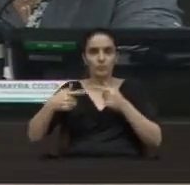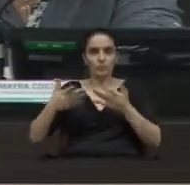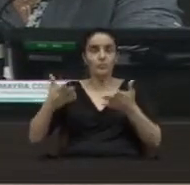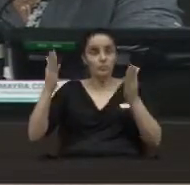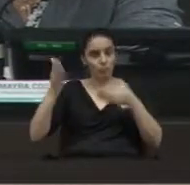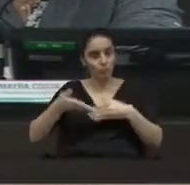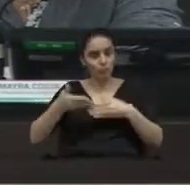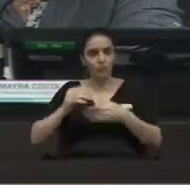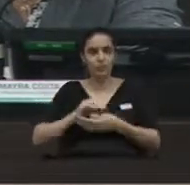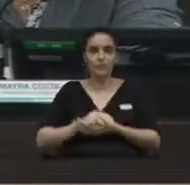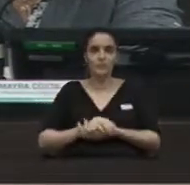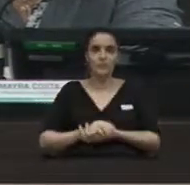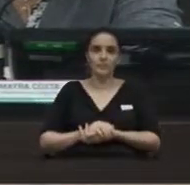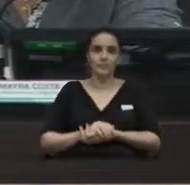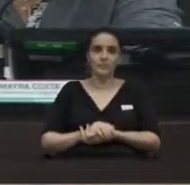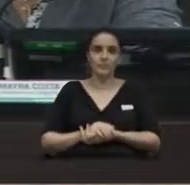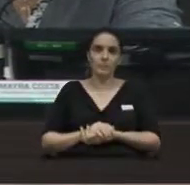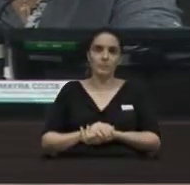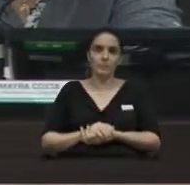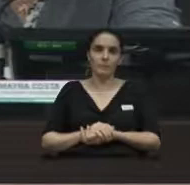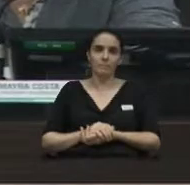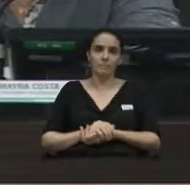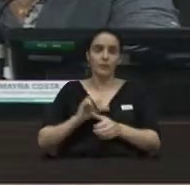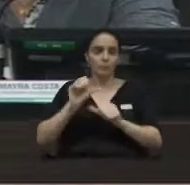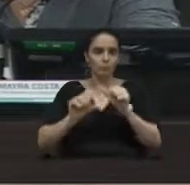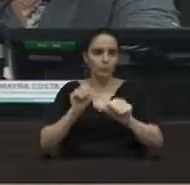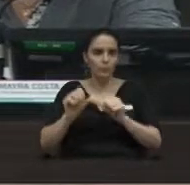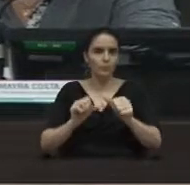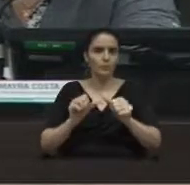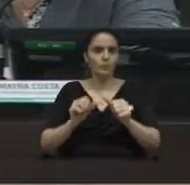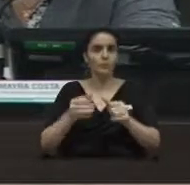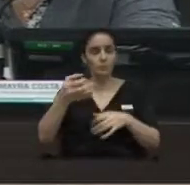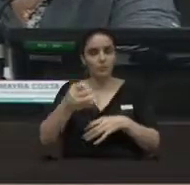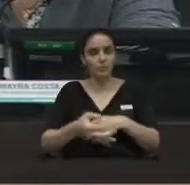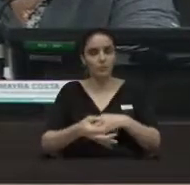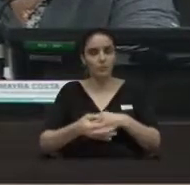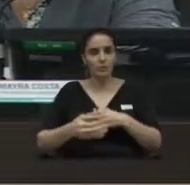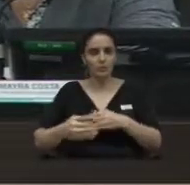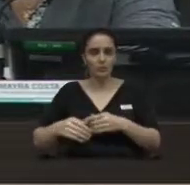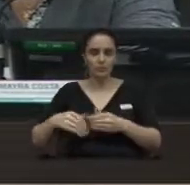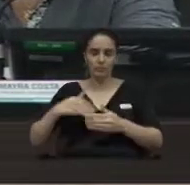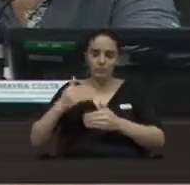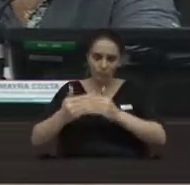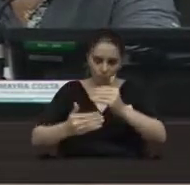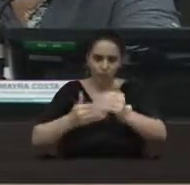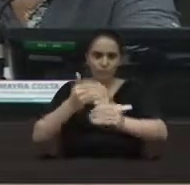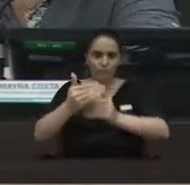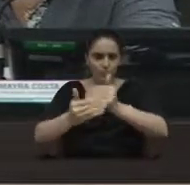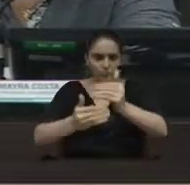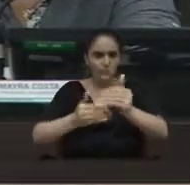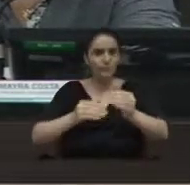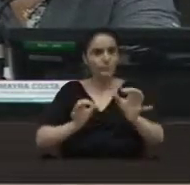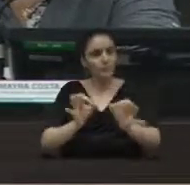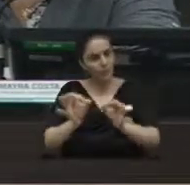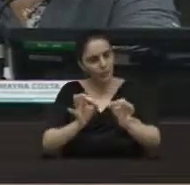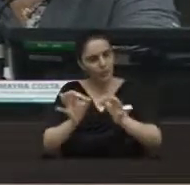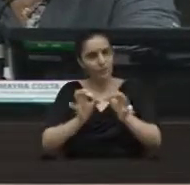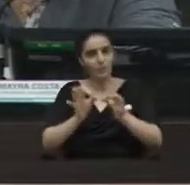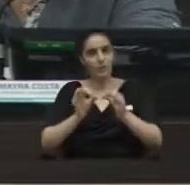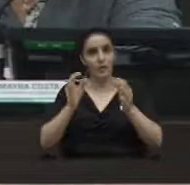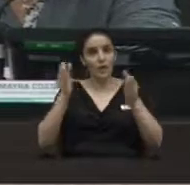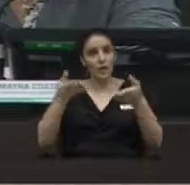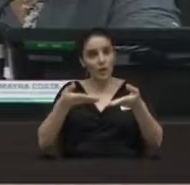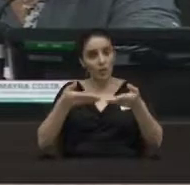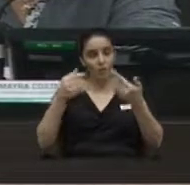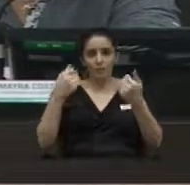aberturas justas. Poderemos, ao longo do processo, fazermos outras, mas nesse momento nós